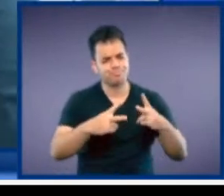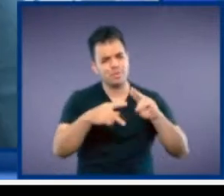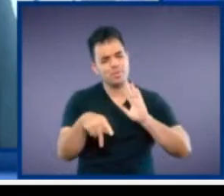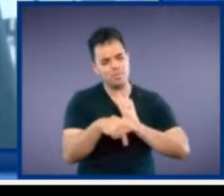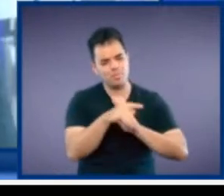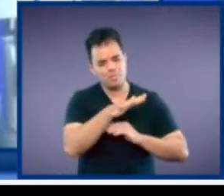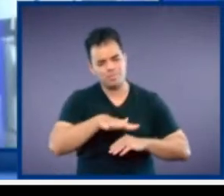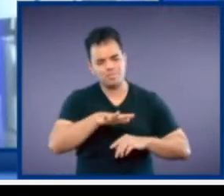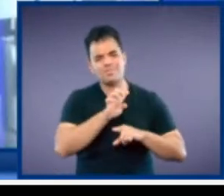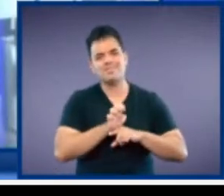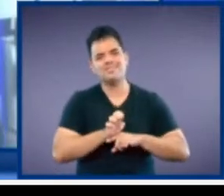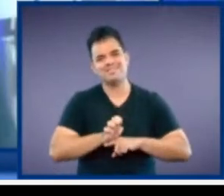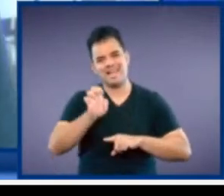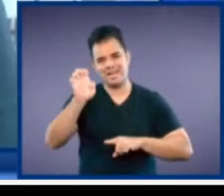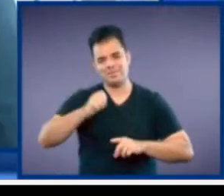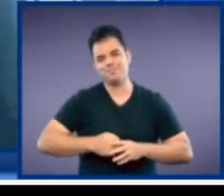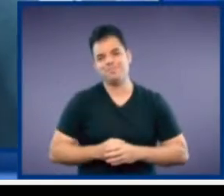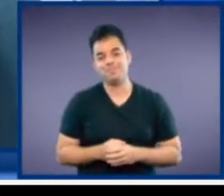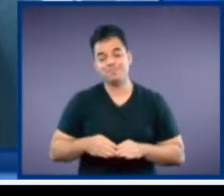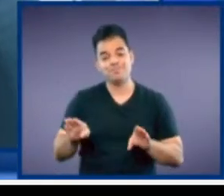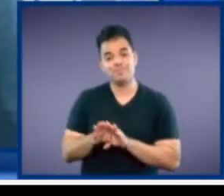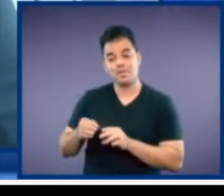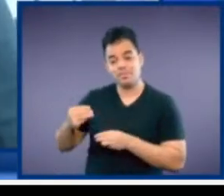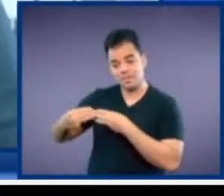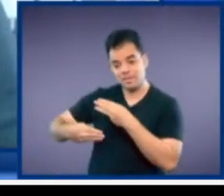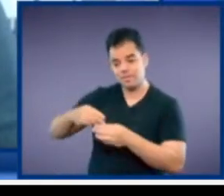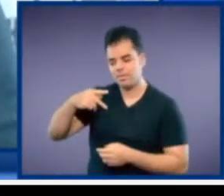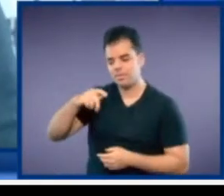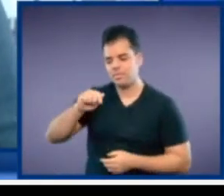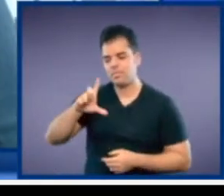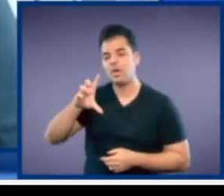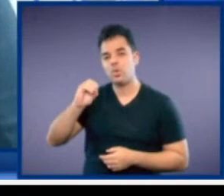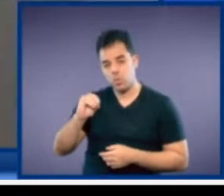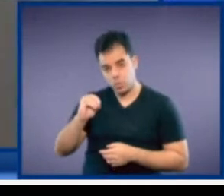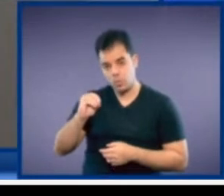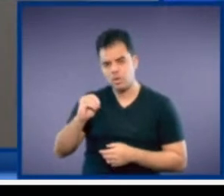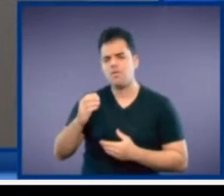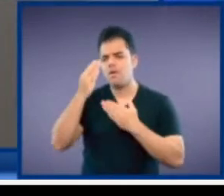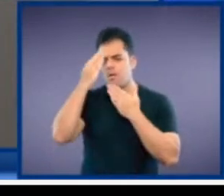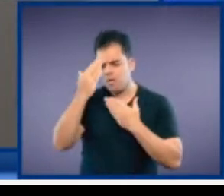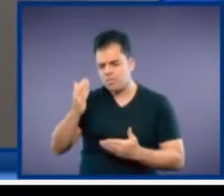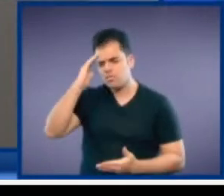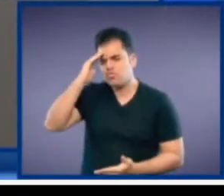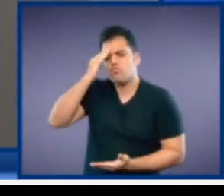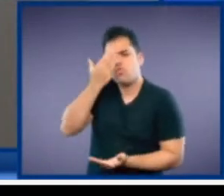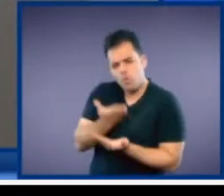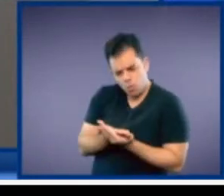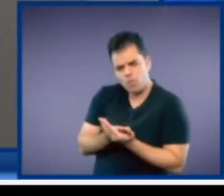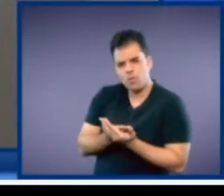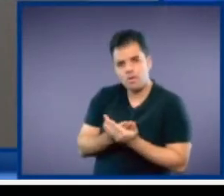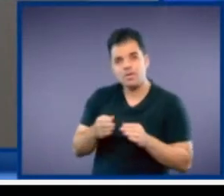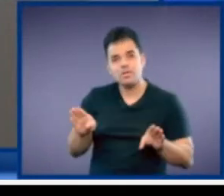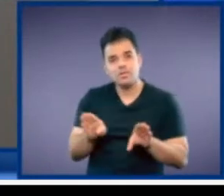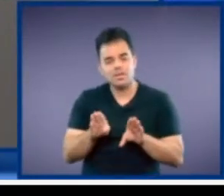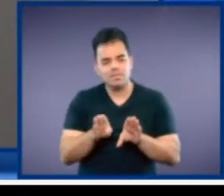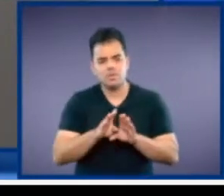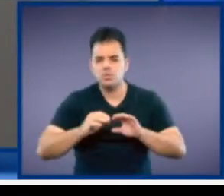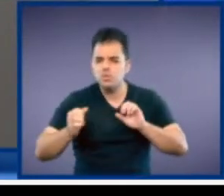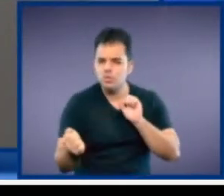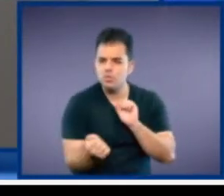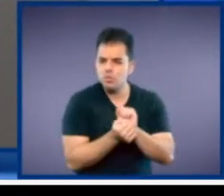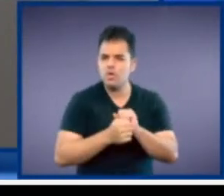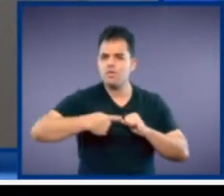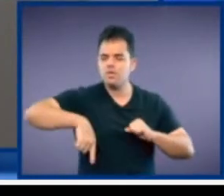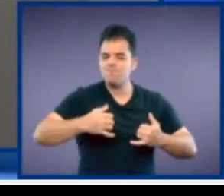Estado. Ao ministro Paulo Guedes, agradeço pela confiança. Me sinto honrado de ter participado